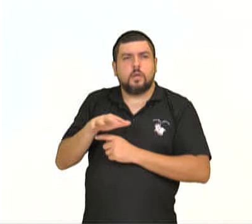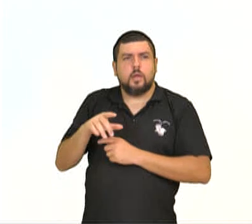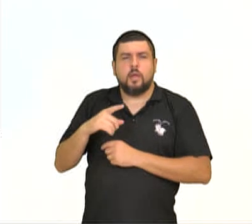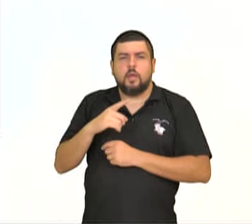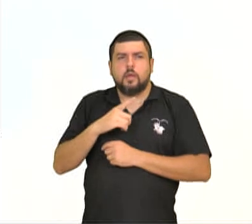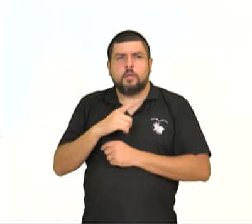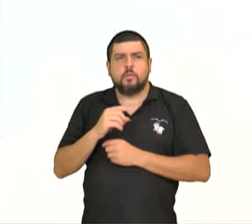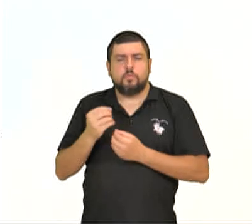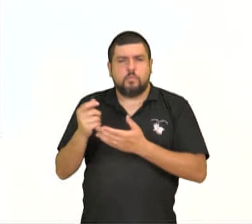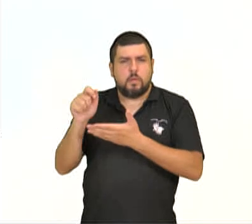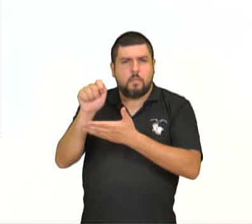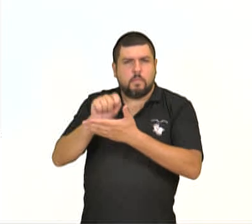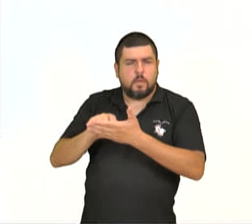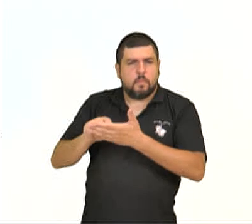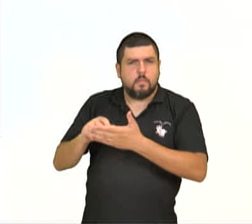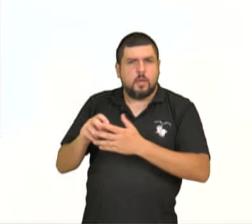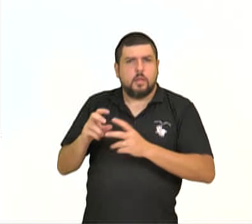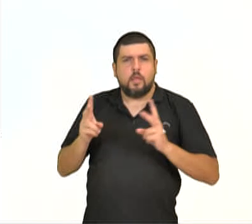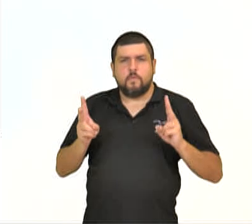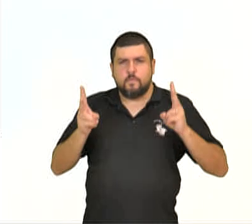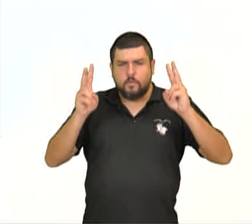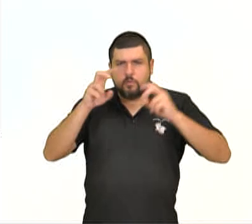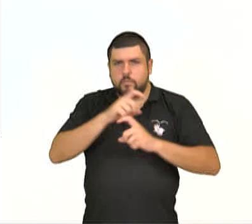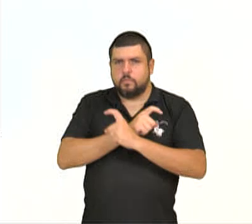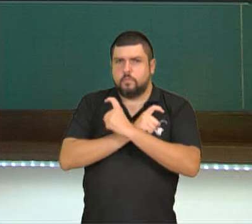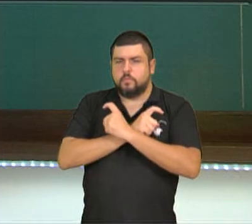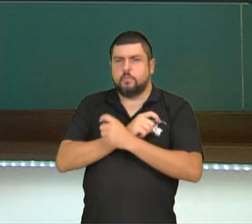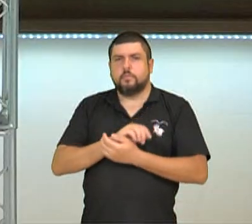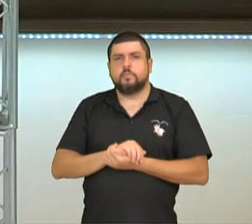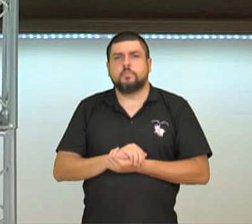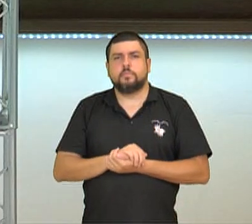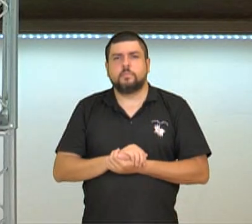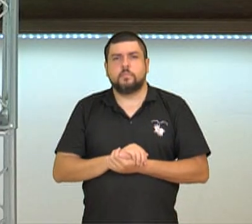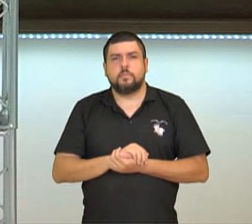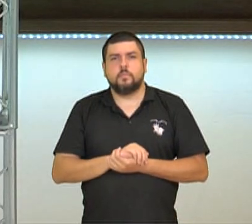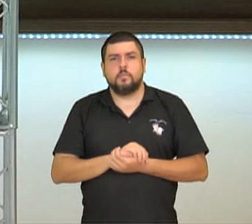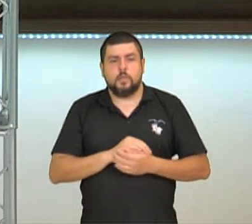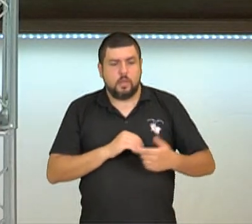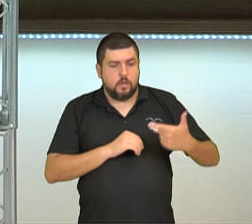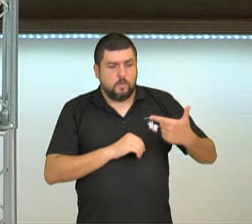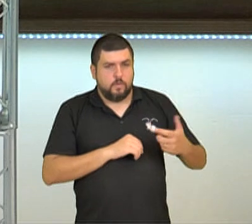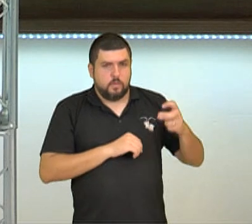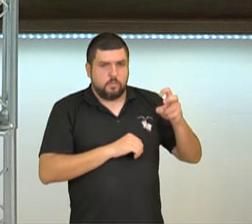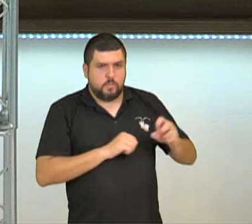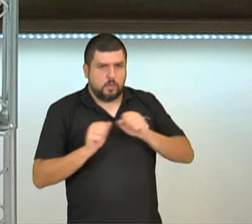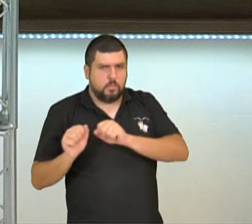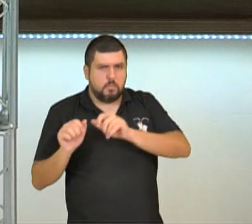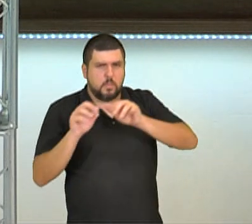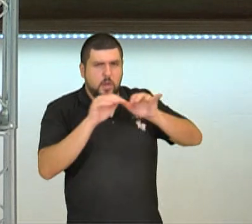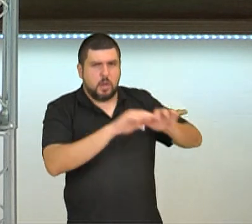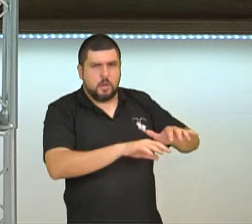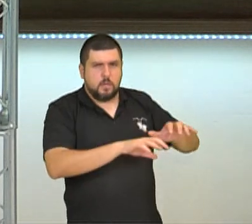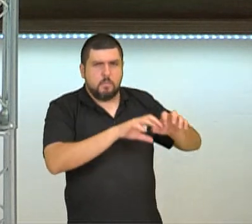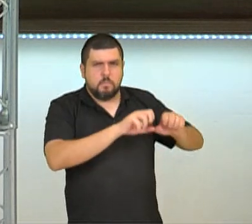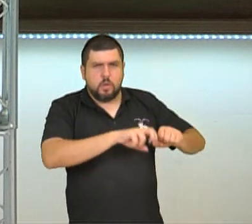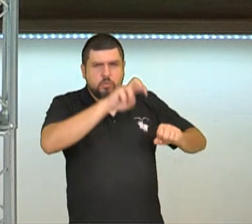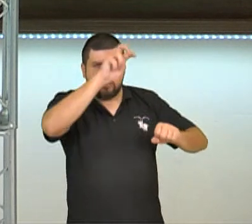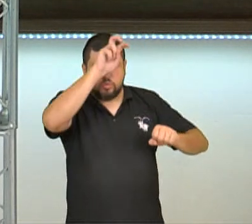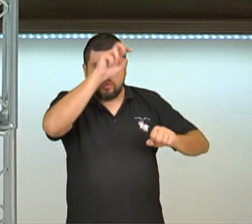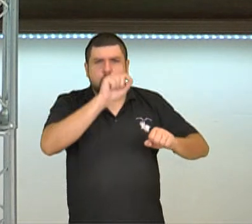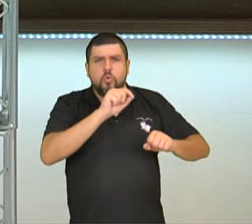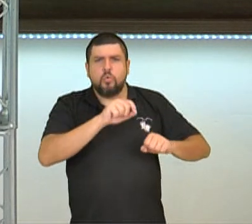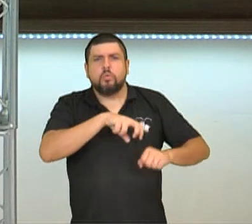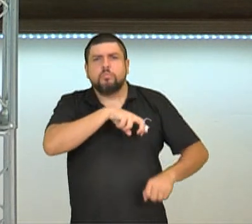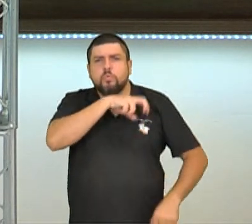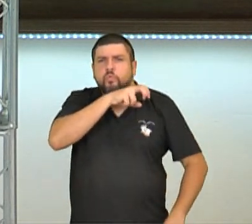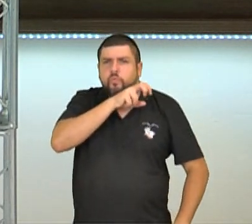vitória do faraó. Na 25ª dinastia, esses faraós usavam uma coroa com duas cobras, representando